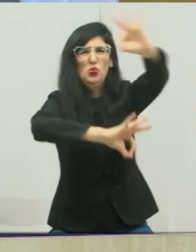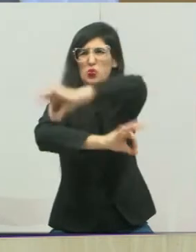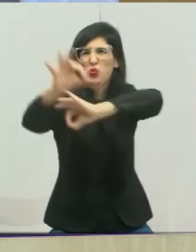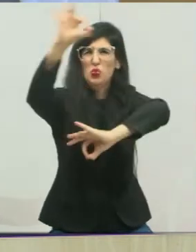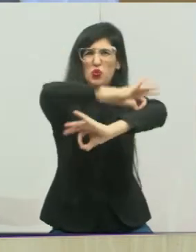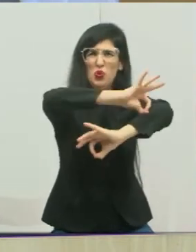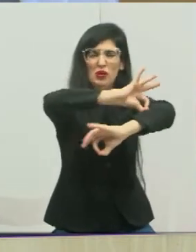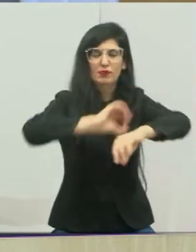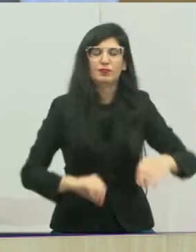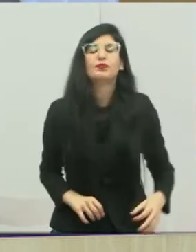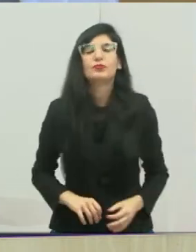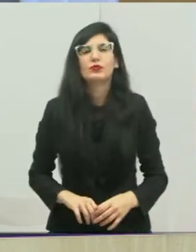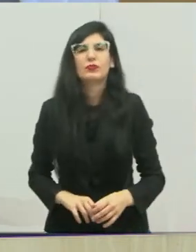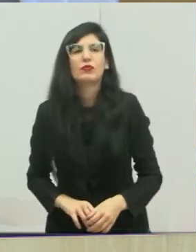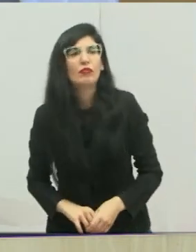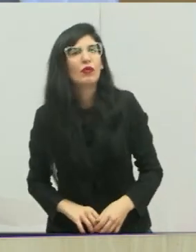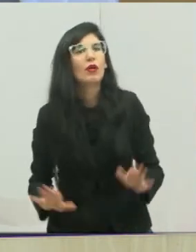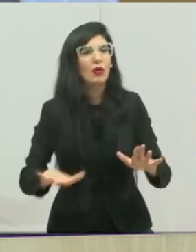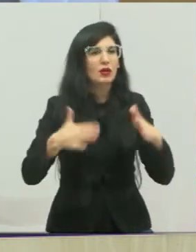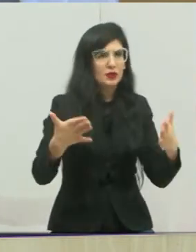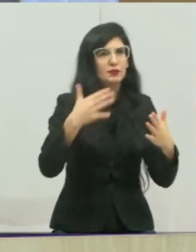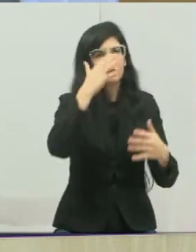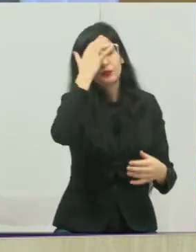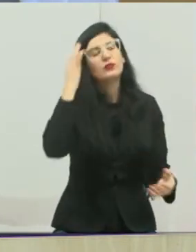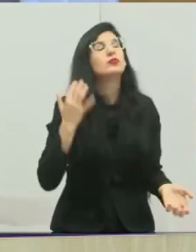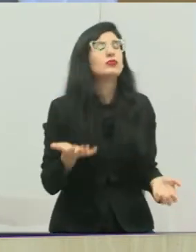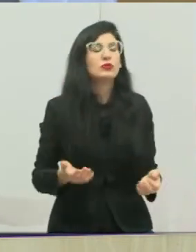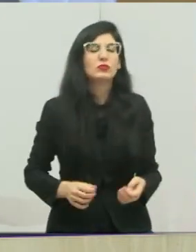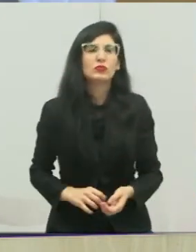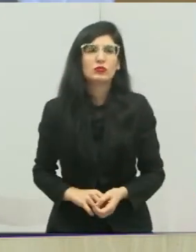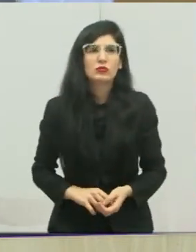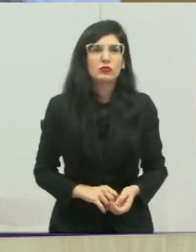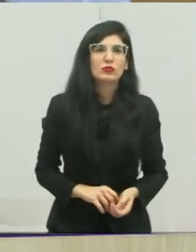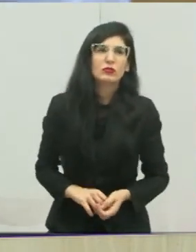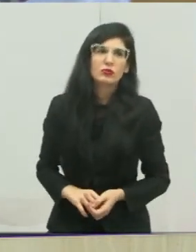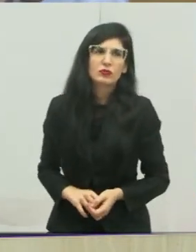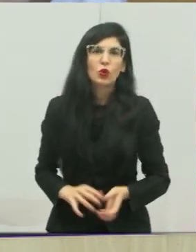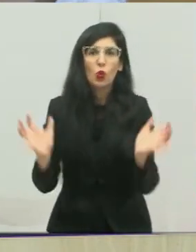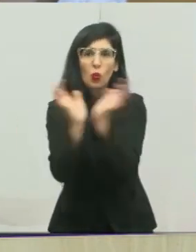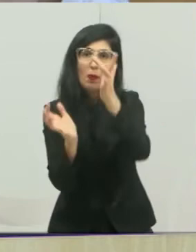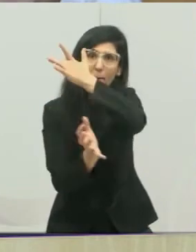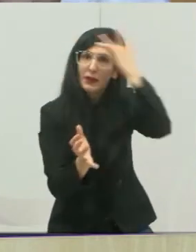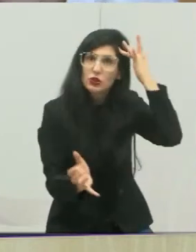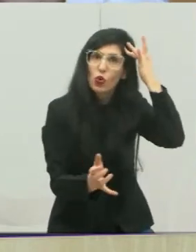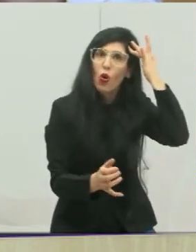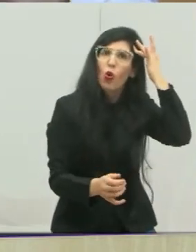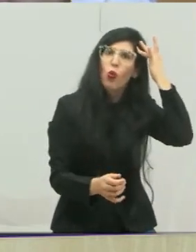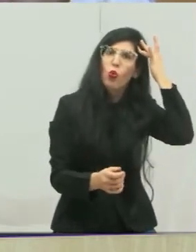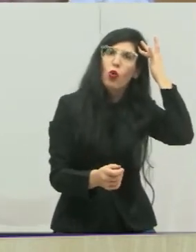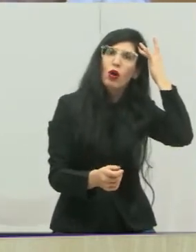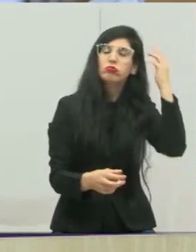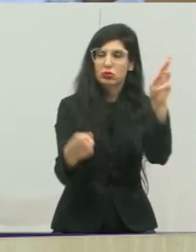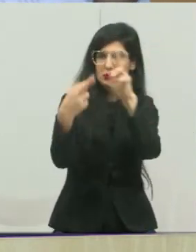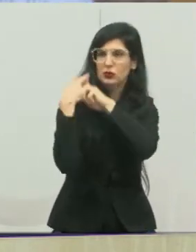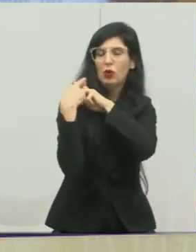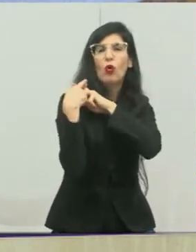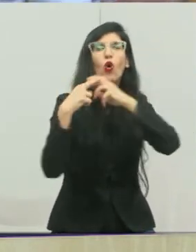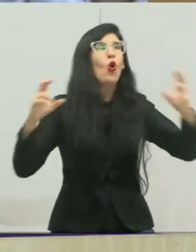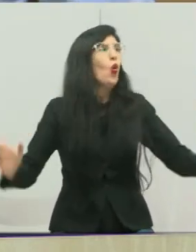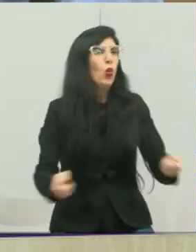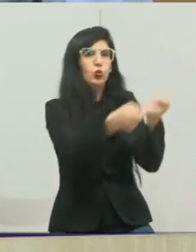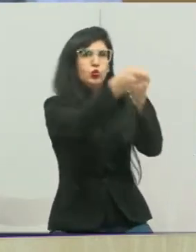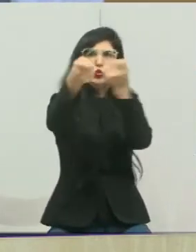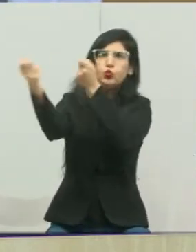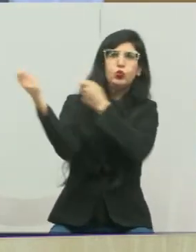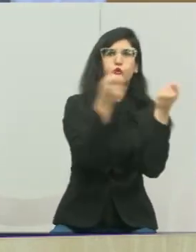Saúde e do setor da vigilância sanitária em aplicar o referido produto nas comunidades. Requeremos, ouvido e aprovado pela Igreja de